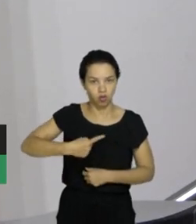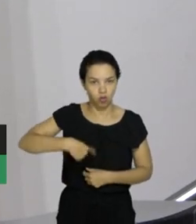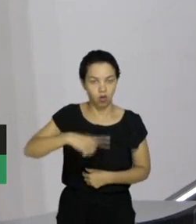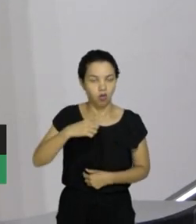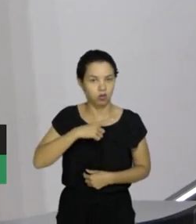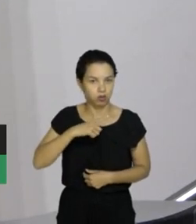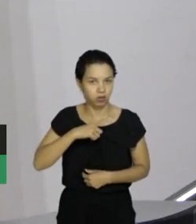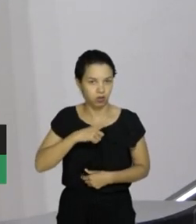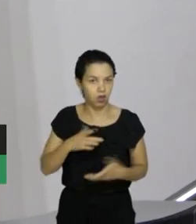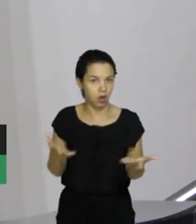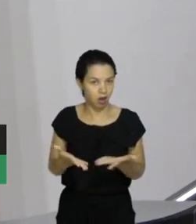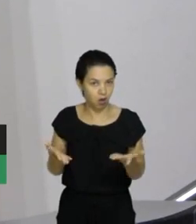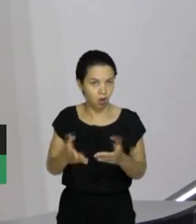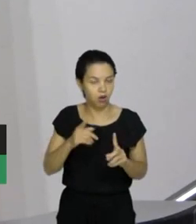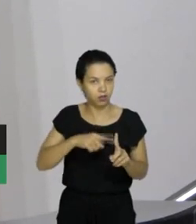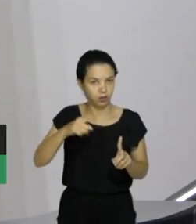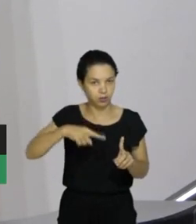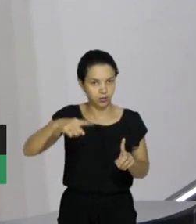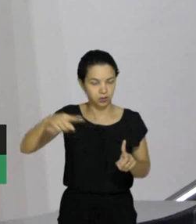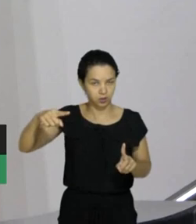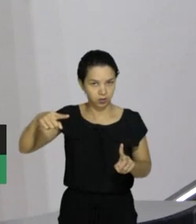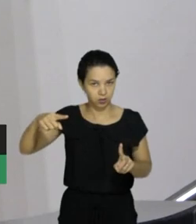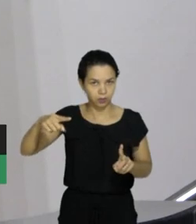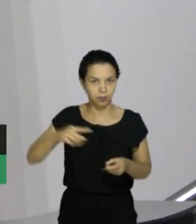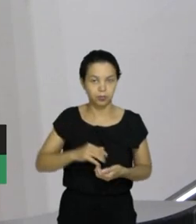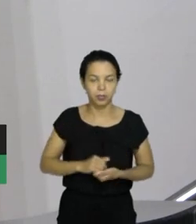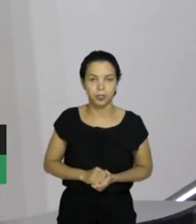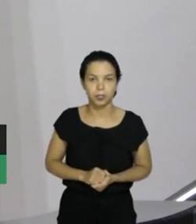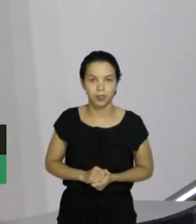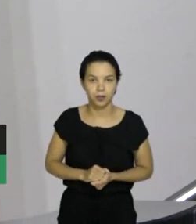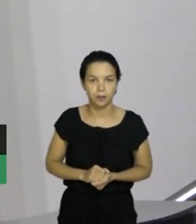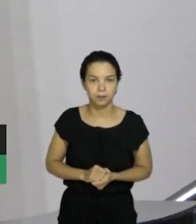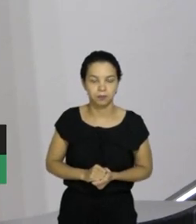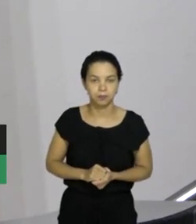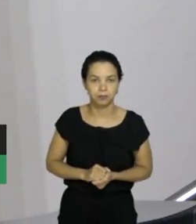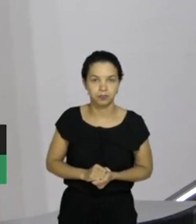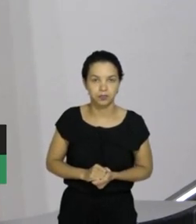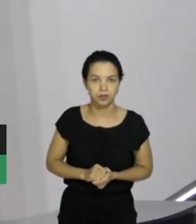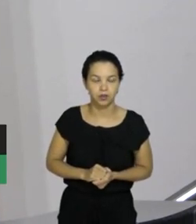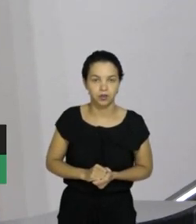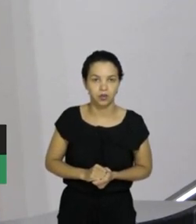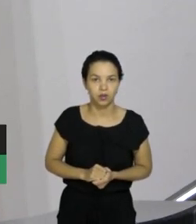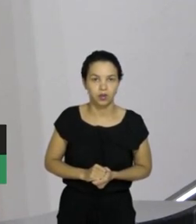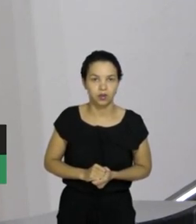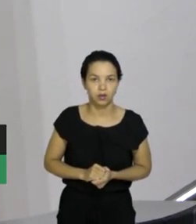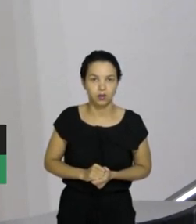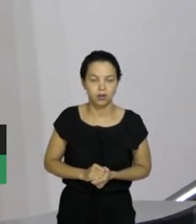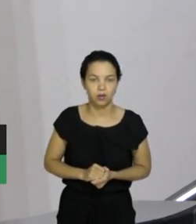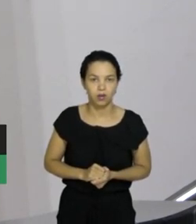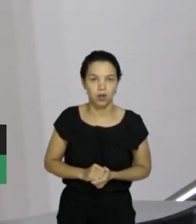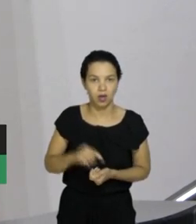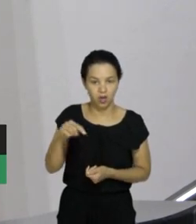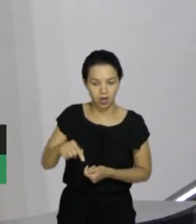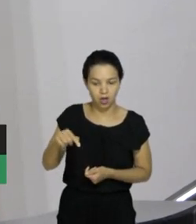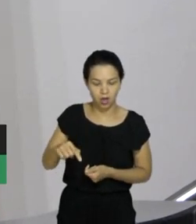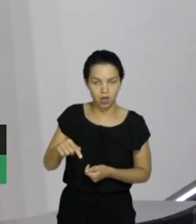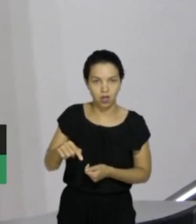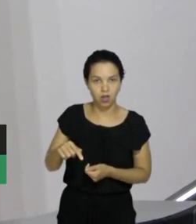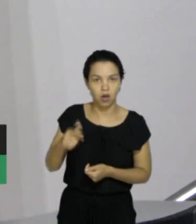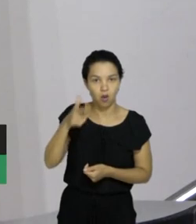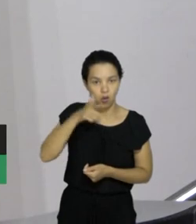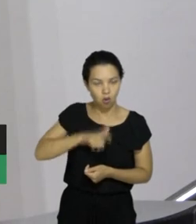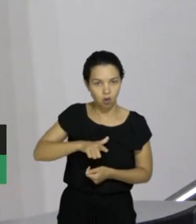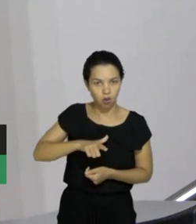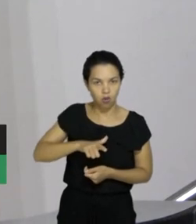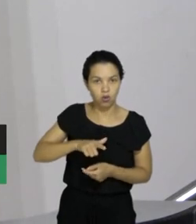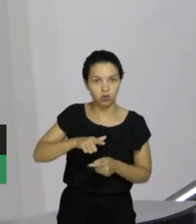agora os dados e esse era um dos vacos que Observatório preencheu no site do